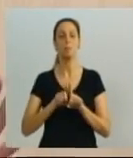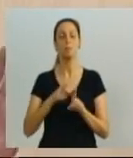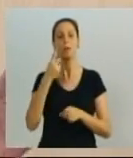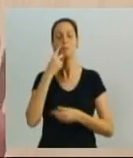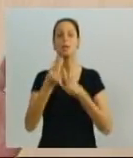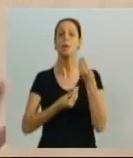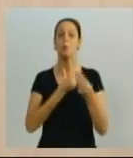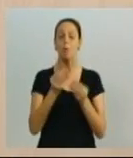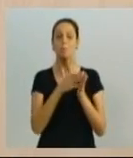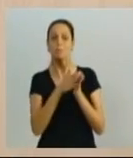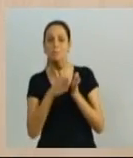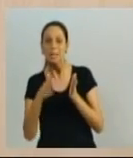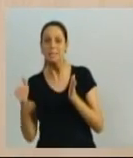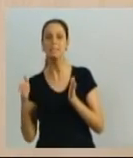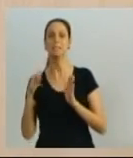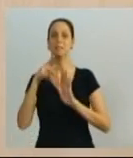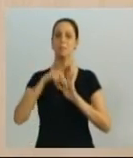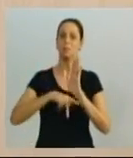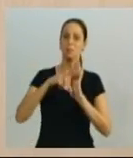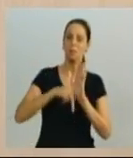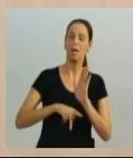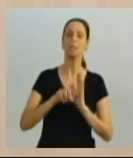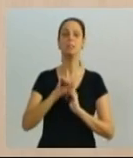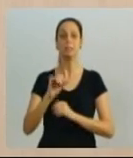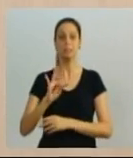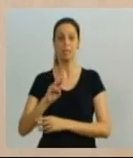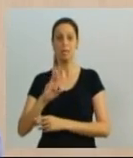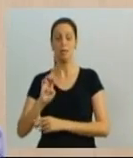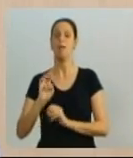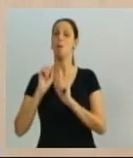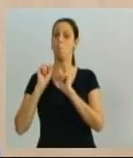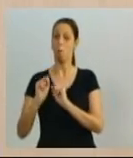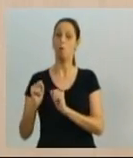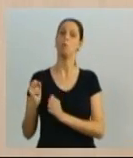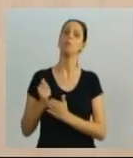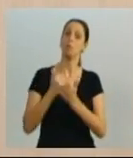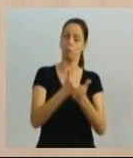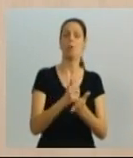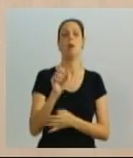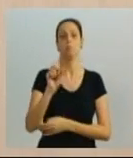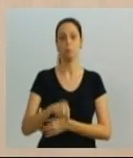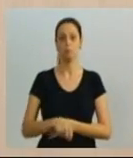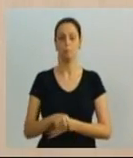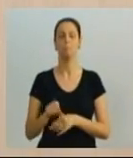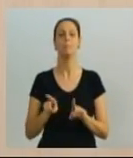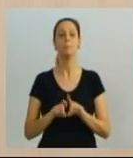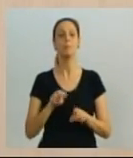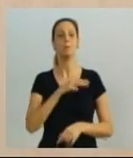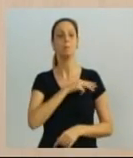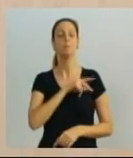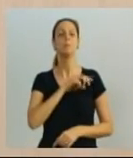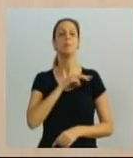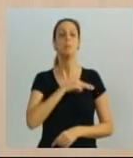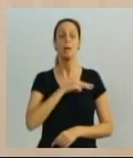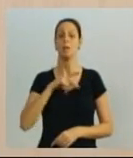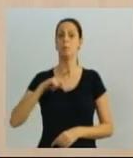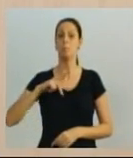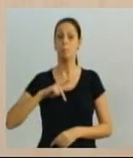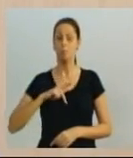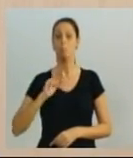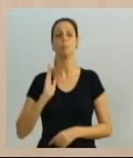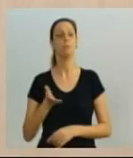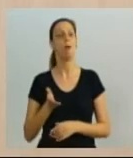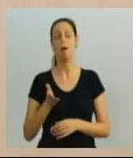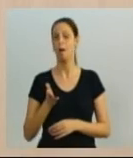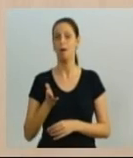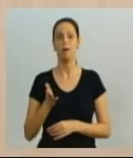e depois, naquilo que a Justiça Eleitoral puder contribuir, vai contribuir. Ministério Público Eleitoral, infelizmente a agenda não me